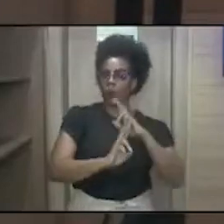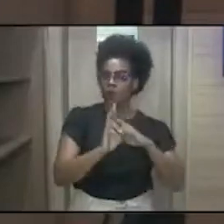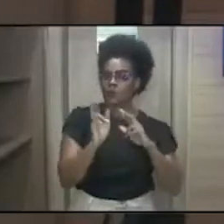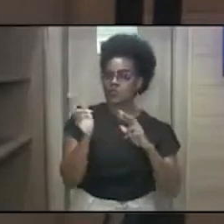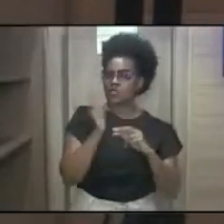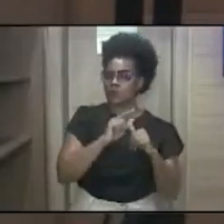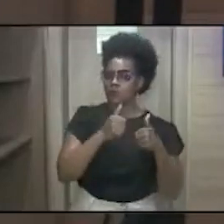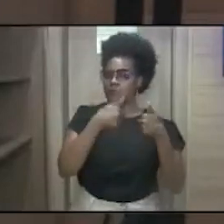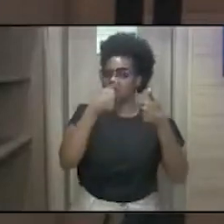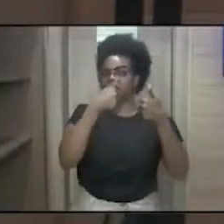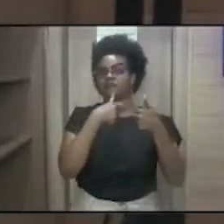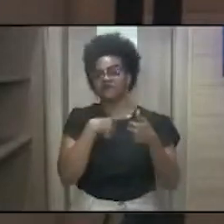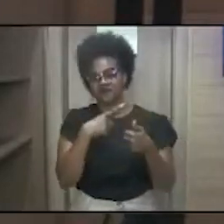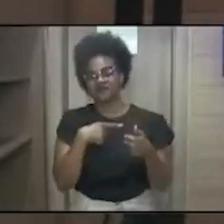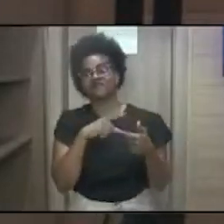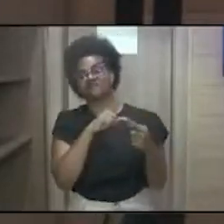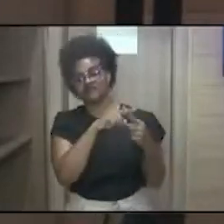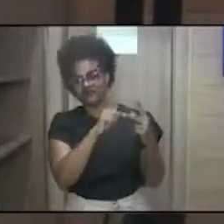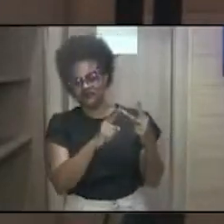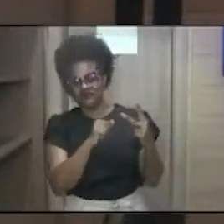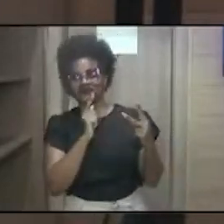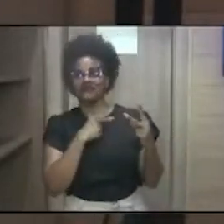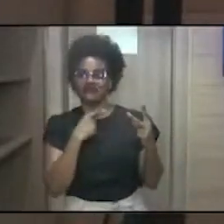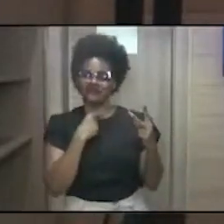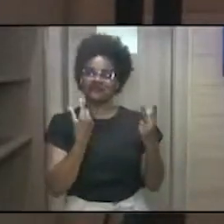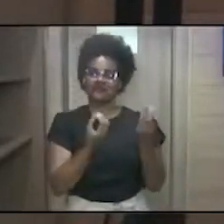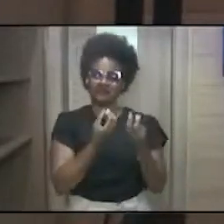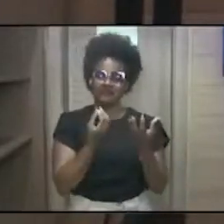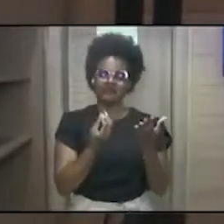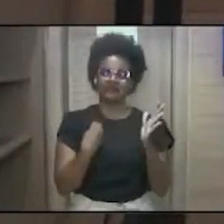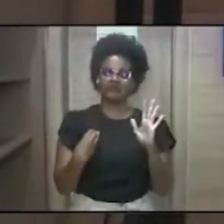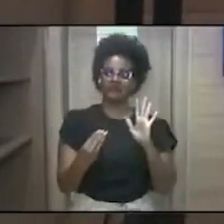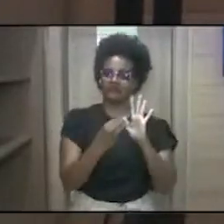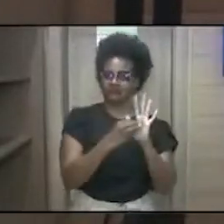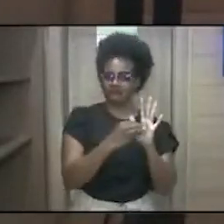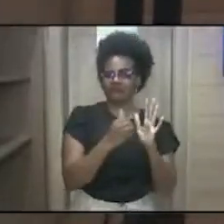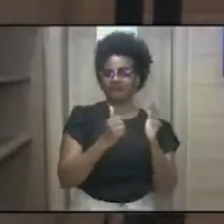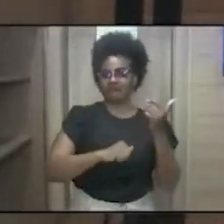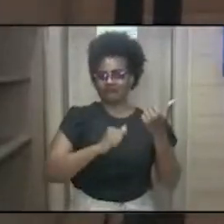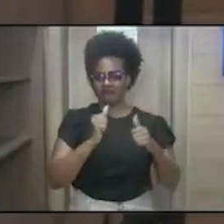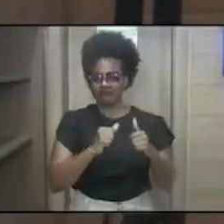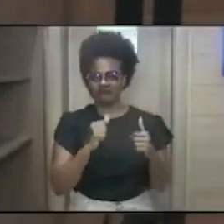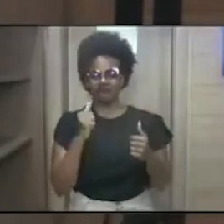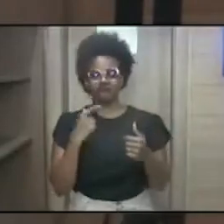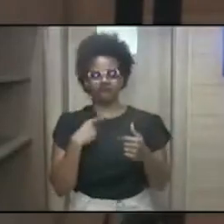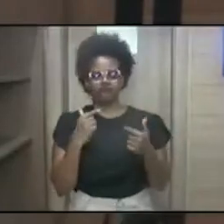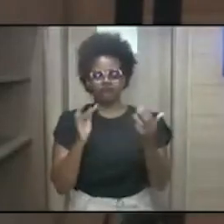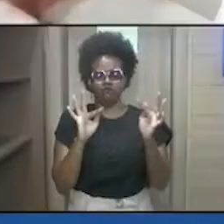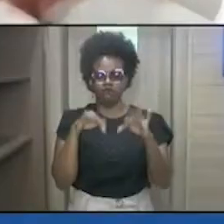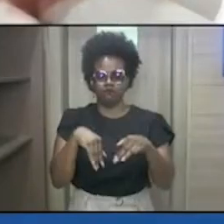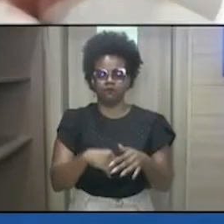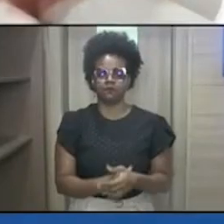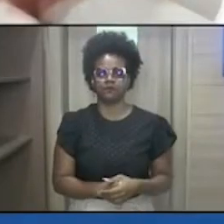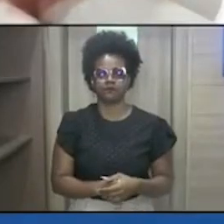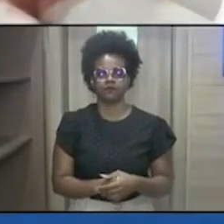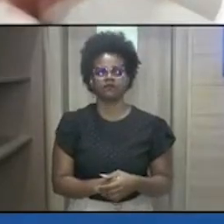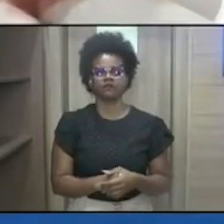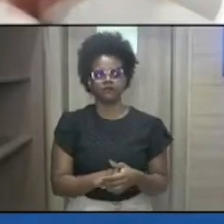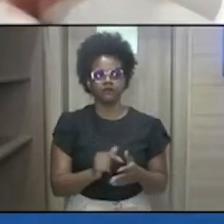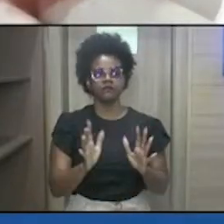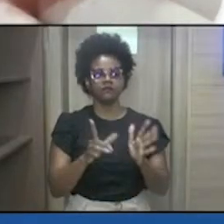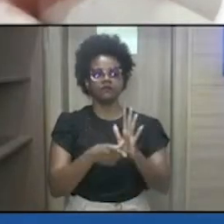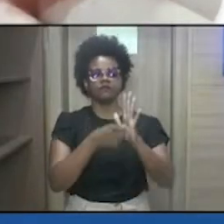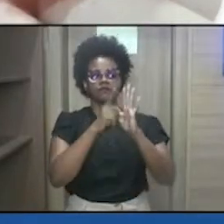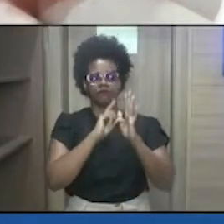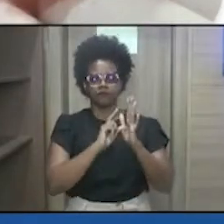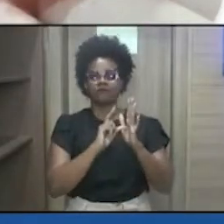resultados, né? Então, provavelmente, eles também vão entrar na nossa análise final. Então, como Sônia já trouxe, a